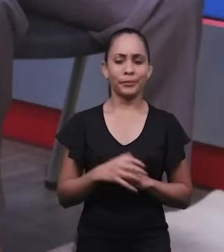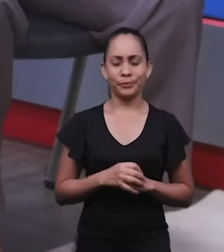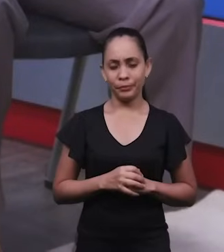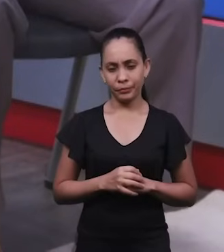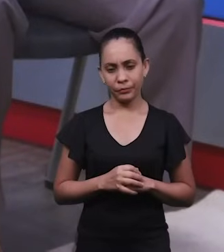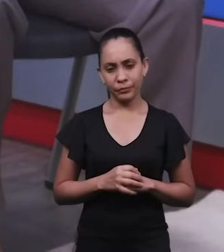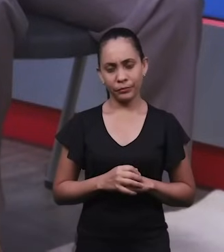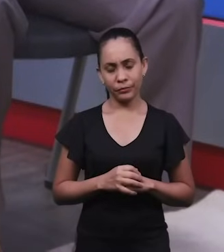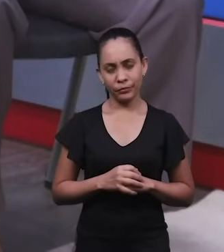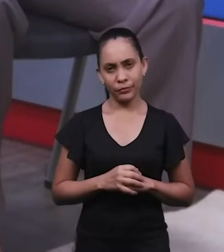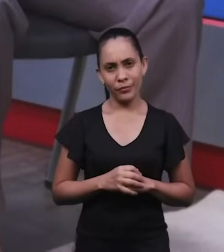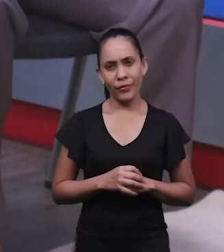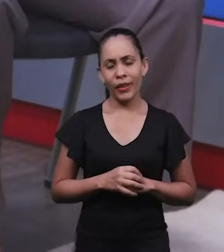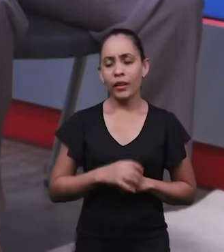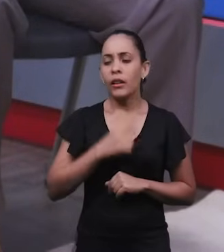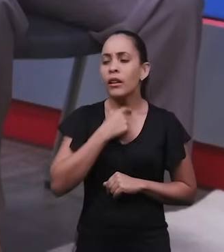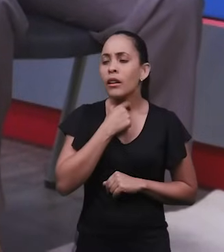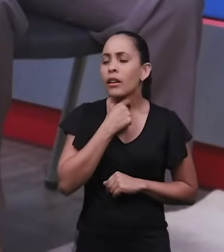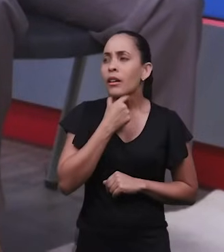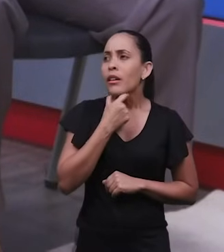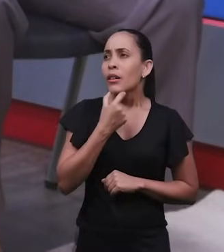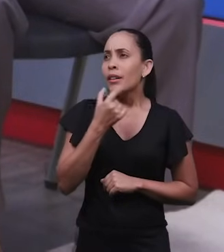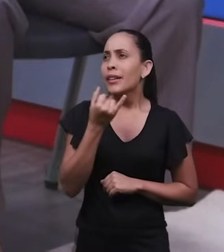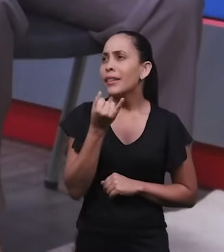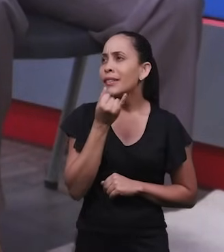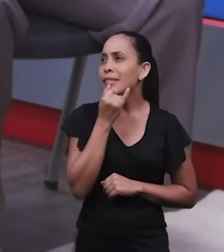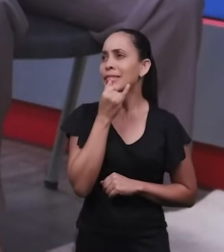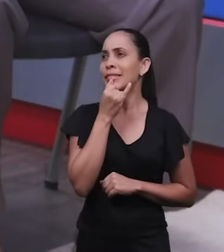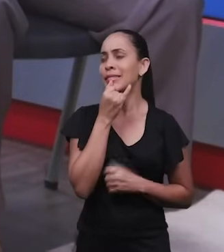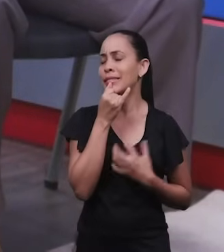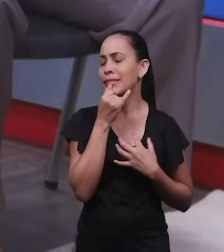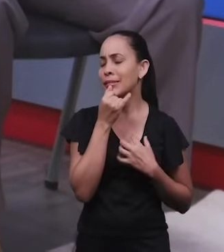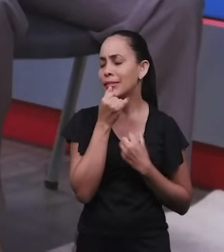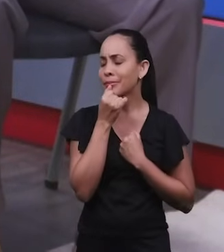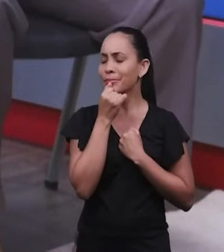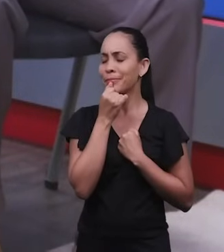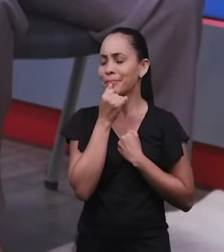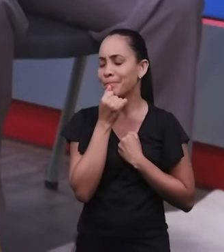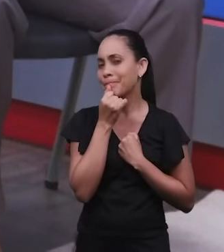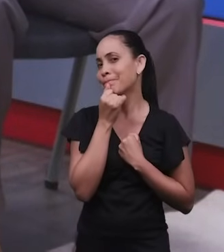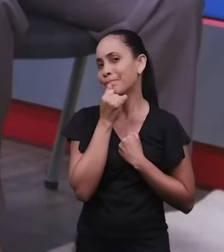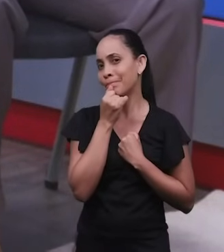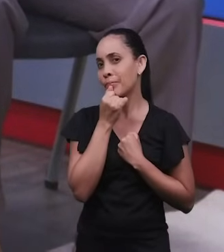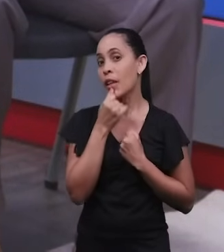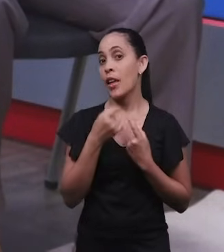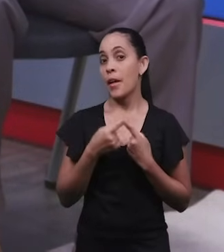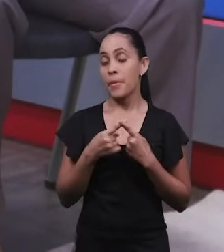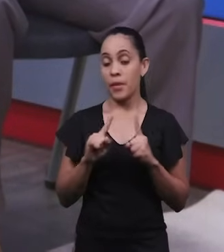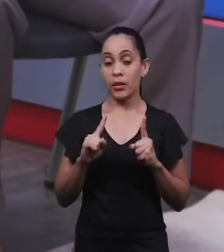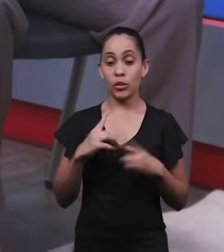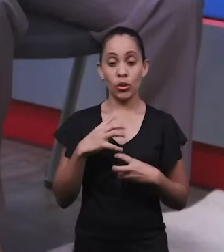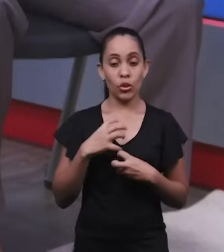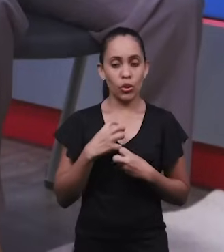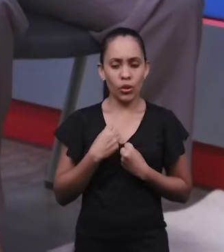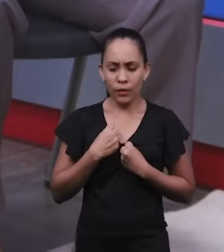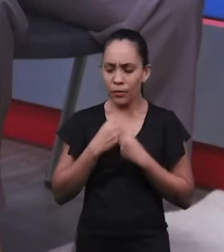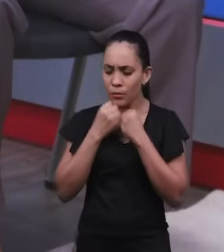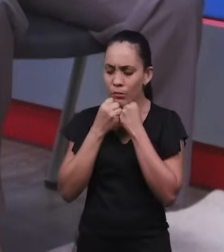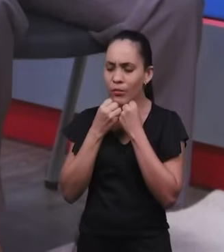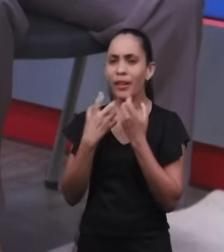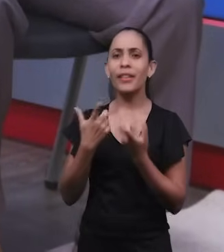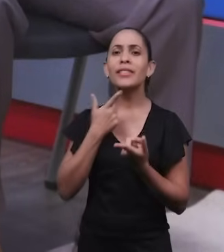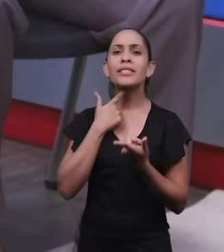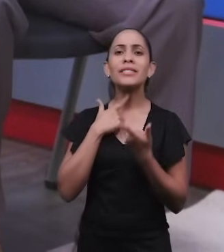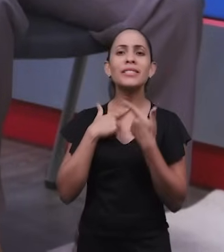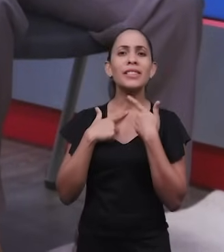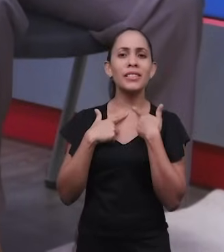voz muito, muito triste por causa desse sofrimento dela. E o maior sofrimento que ela expressou é que